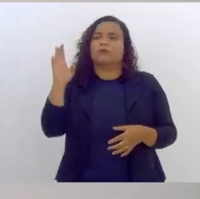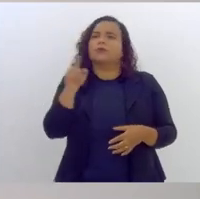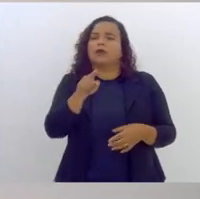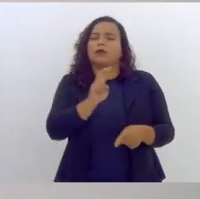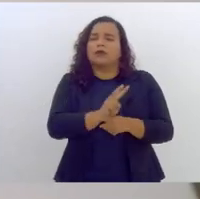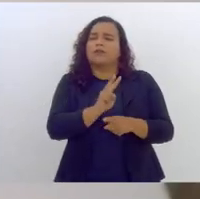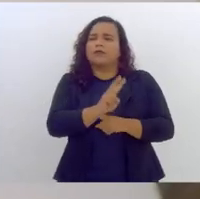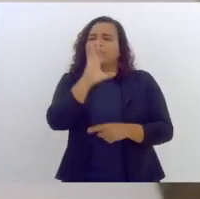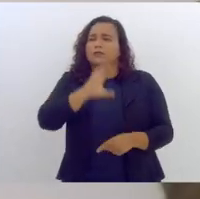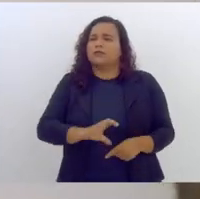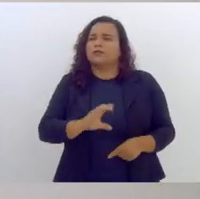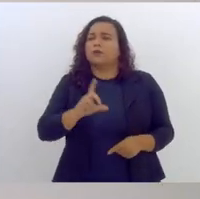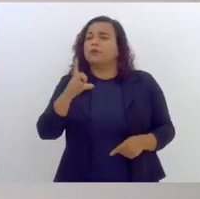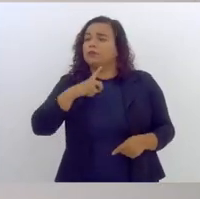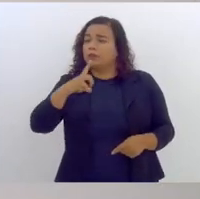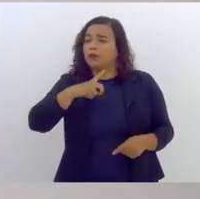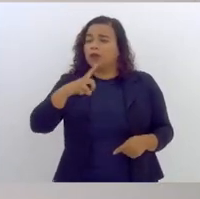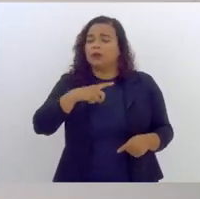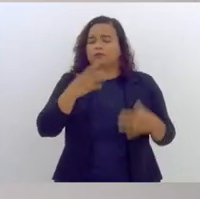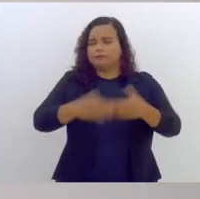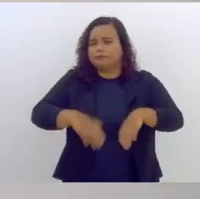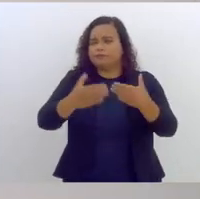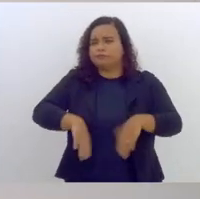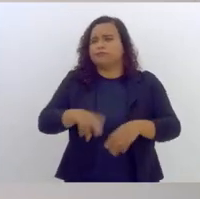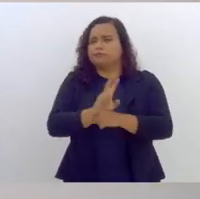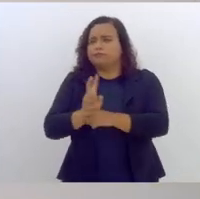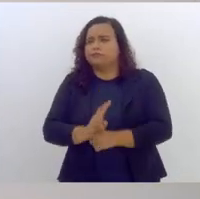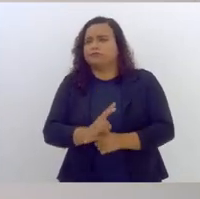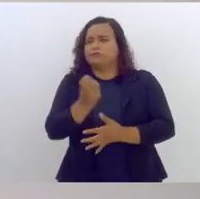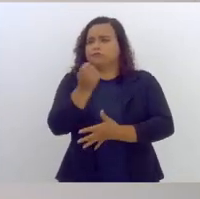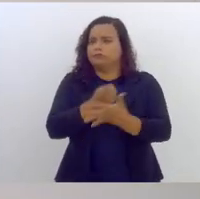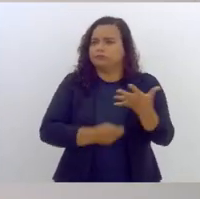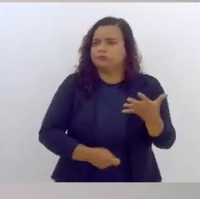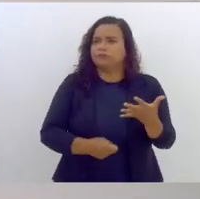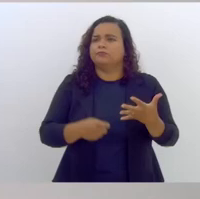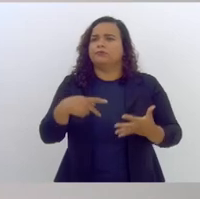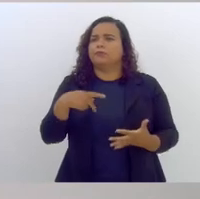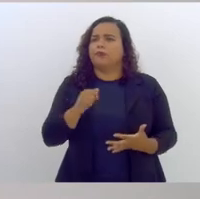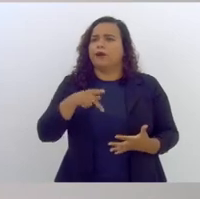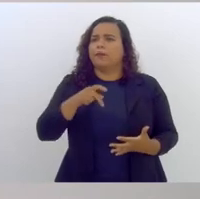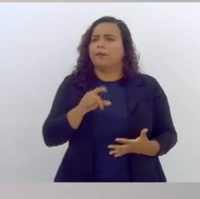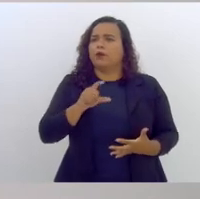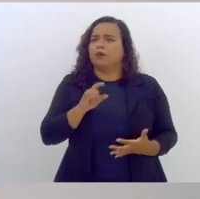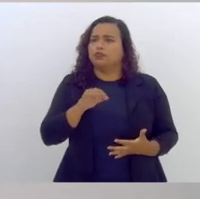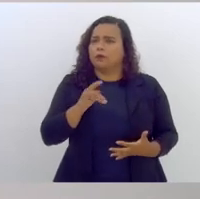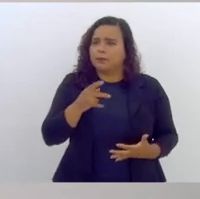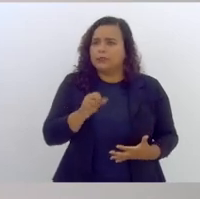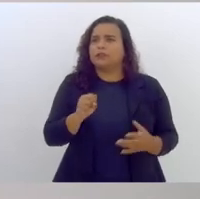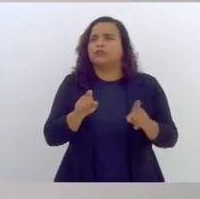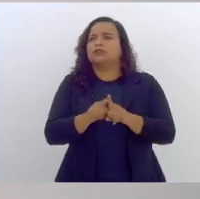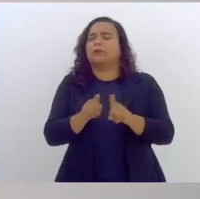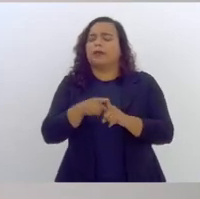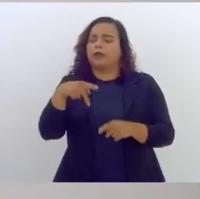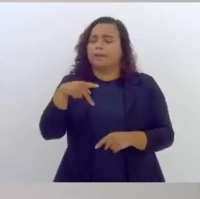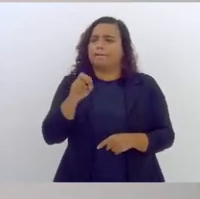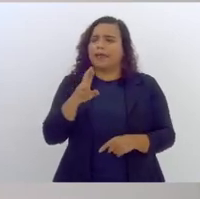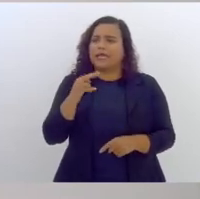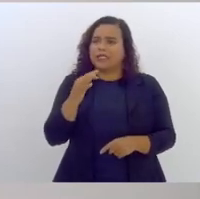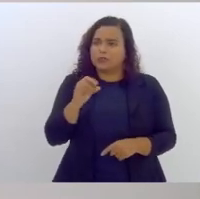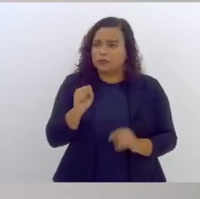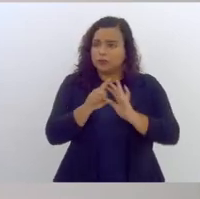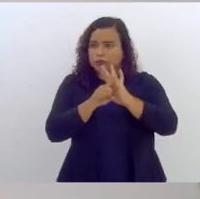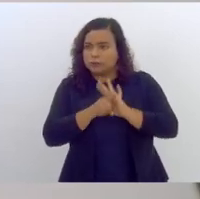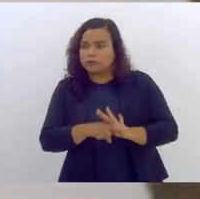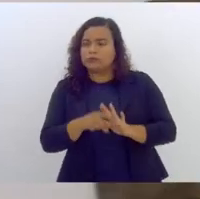temos concurso de inspetores nós temos concursos de escrivan de pa pistas então assim de peritos então assim